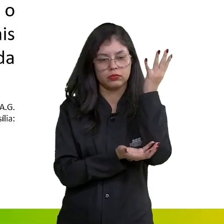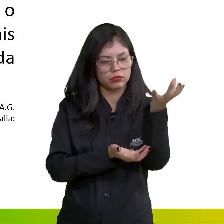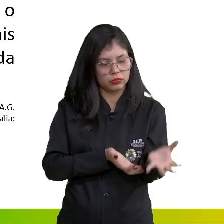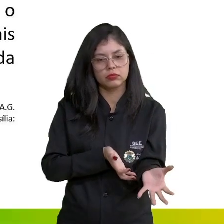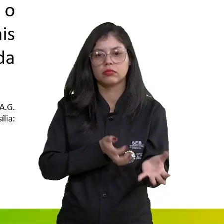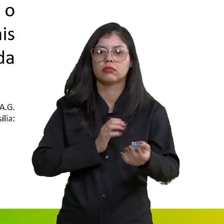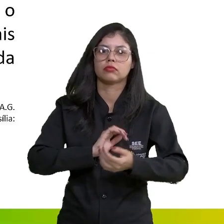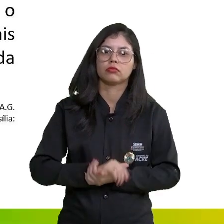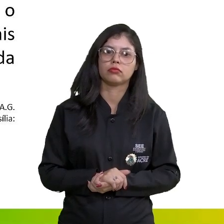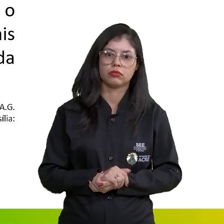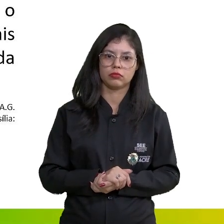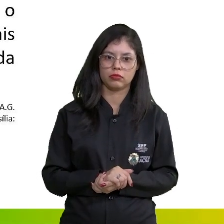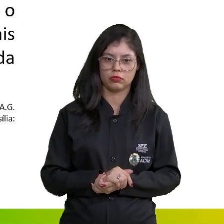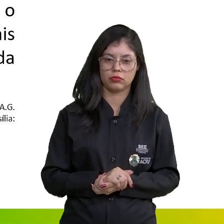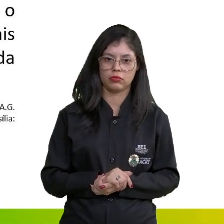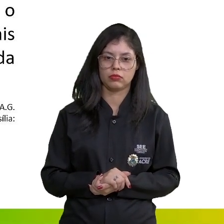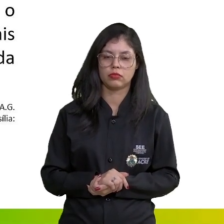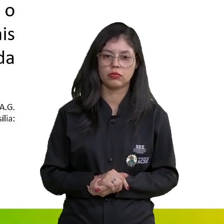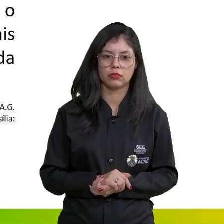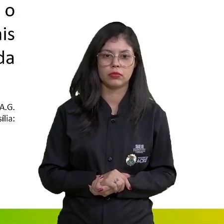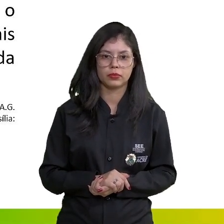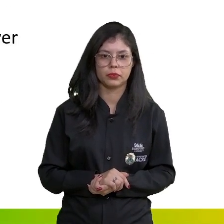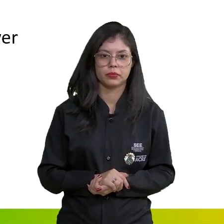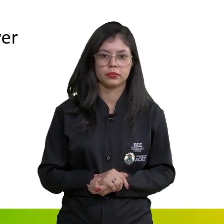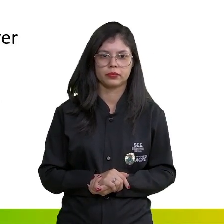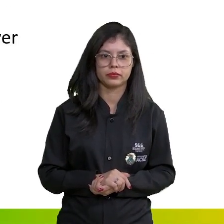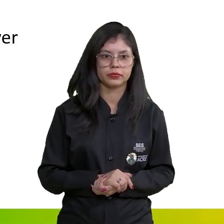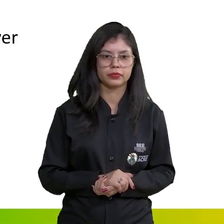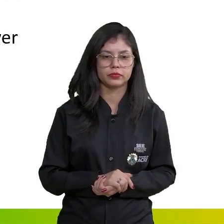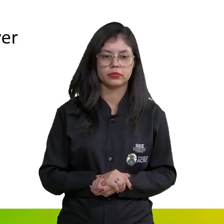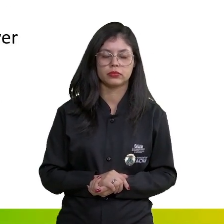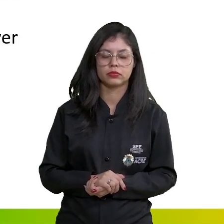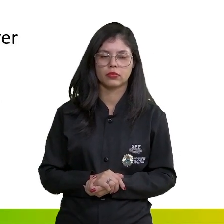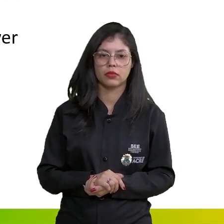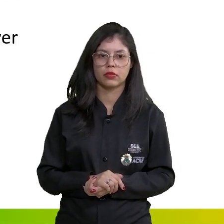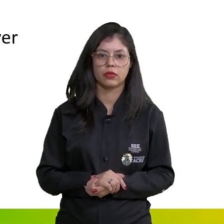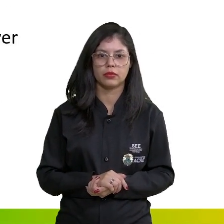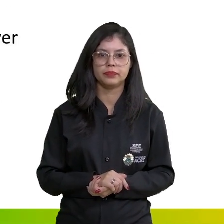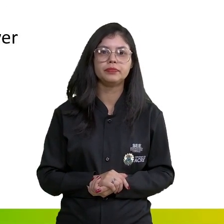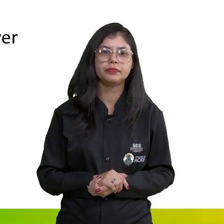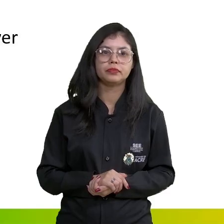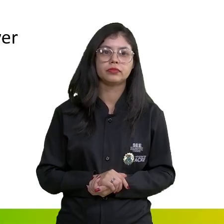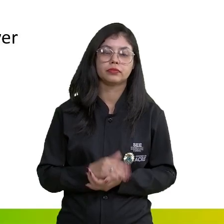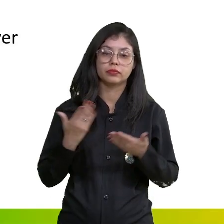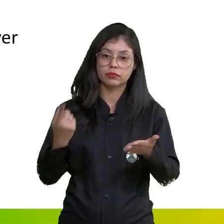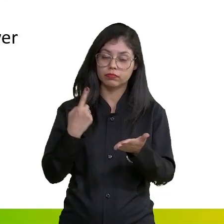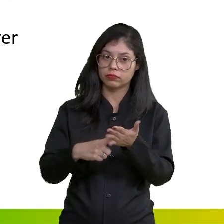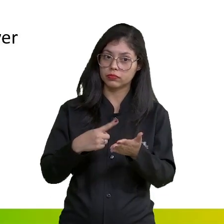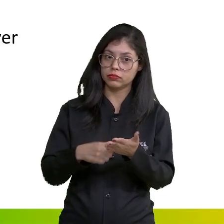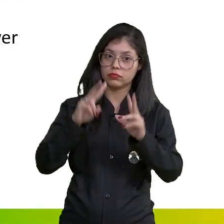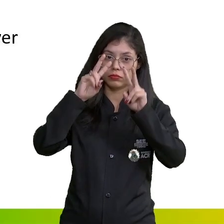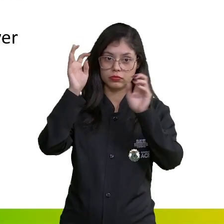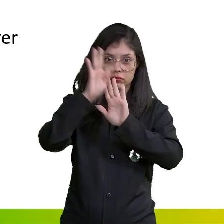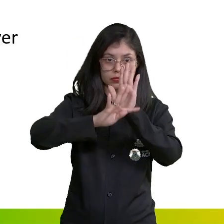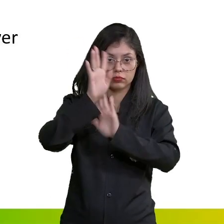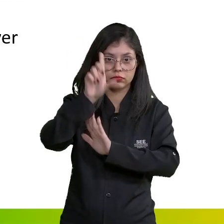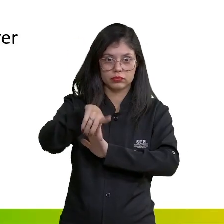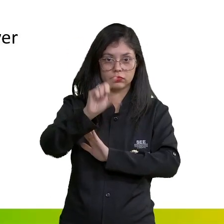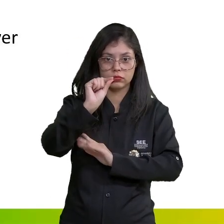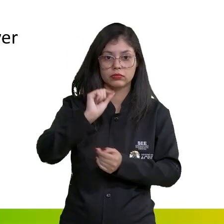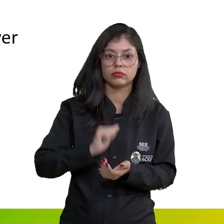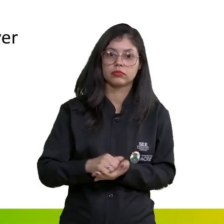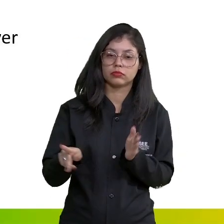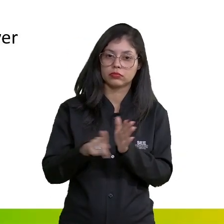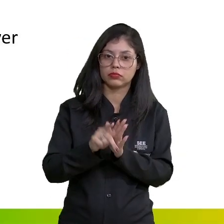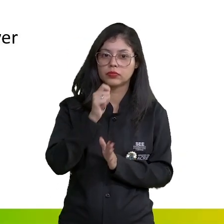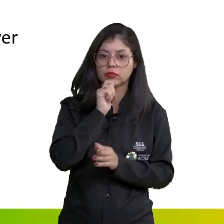Estamos falando de quem? Desmatamento. Vamos para as alternativas. Então, considerando o texto, uma alternativa